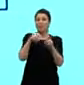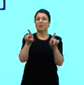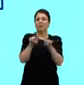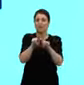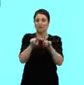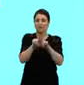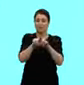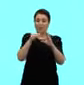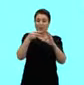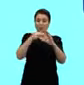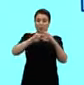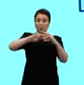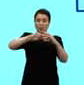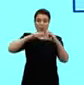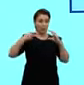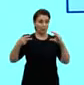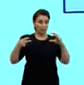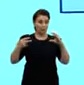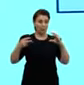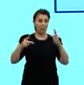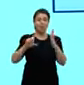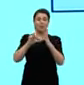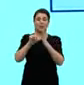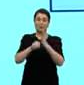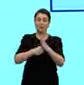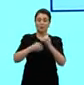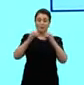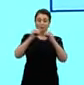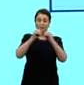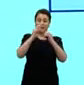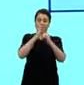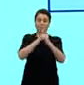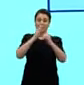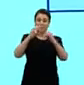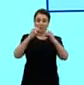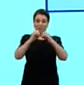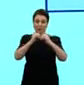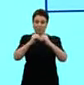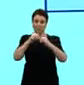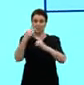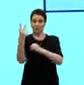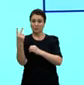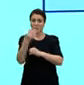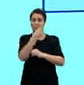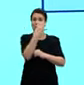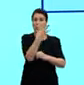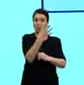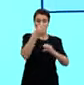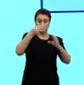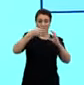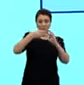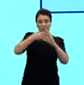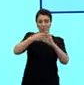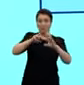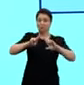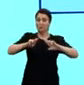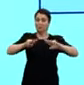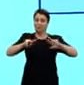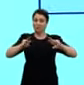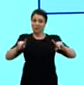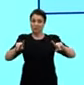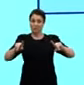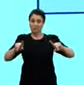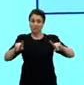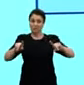do cromossomo. E aqui na meiose 2, formando-se 4 células diferentes, ó,